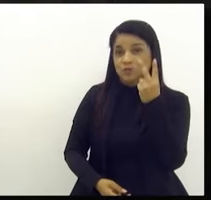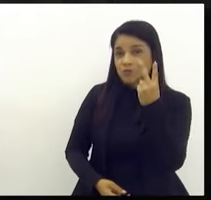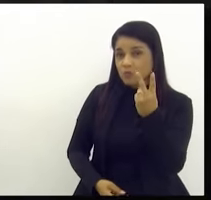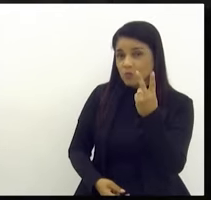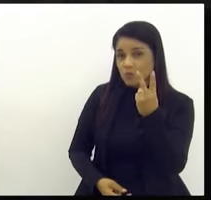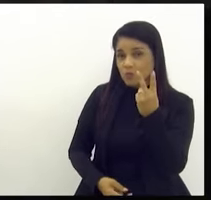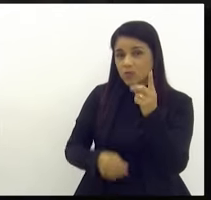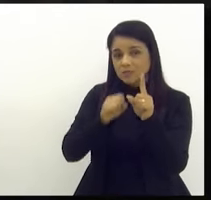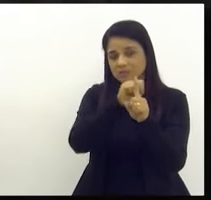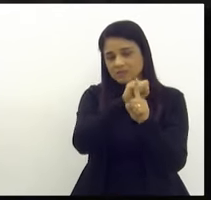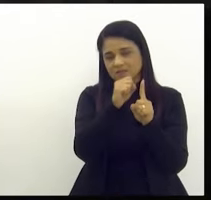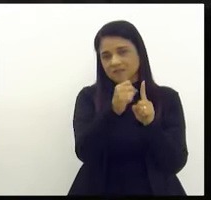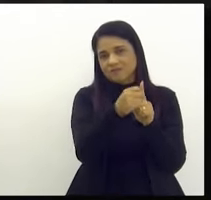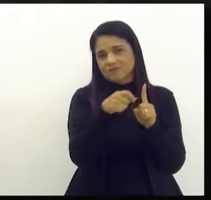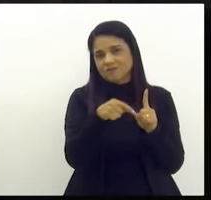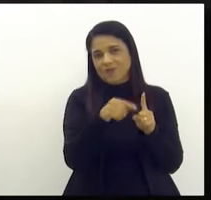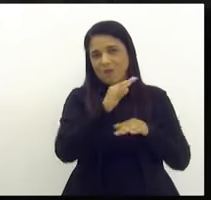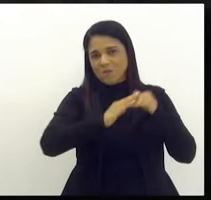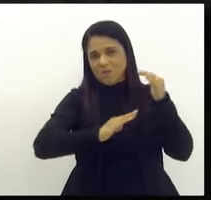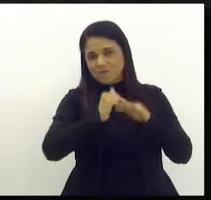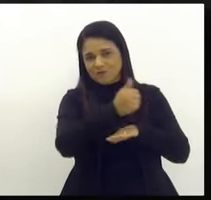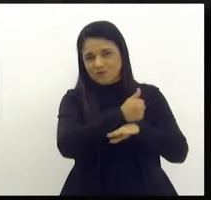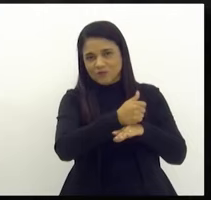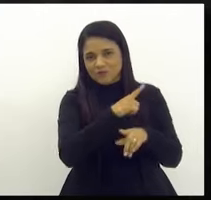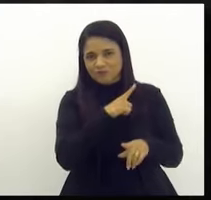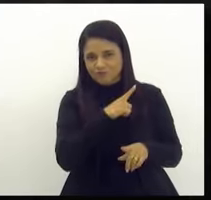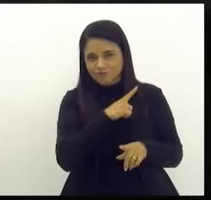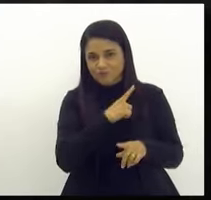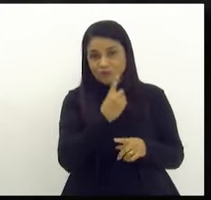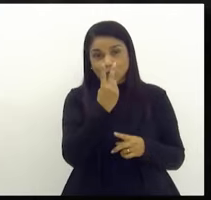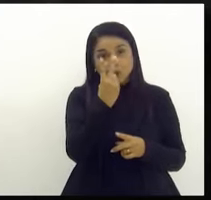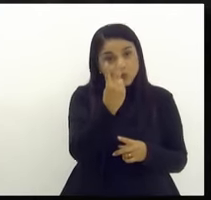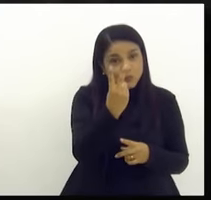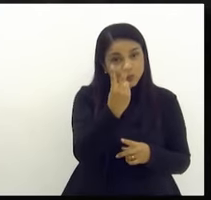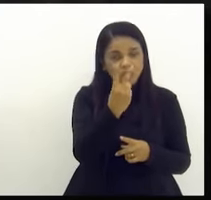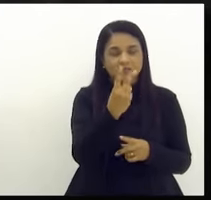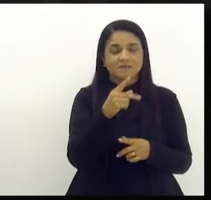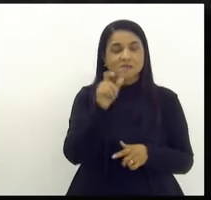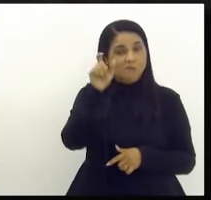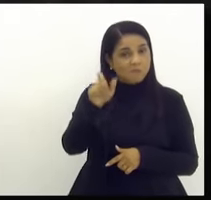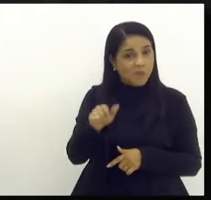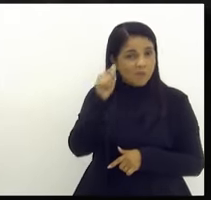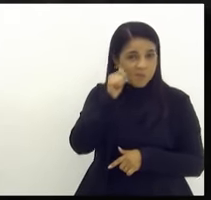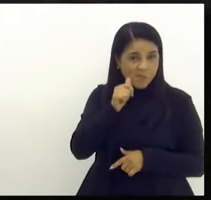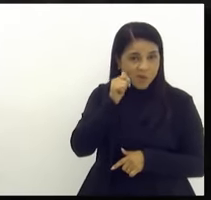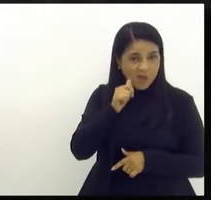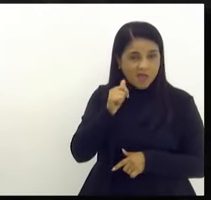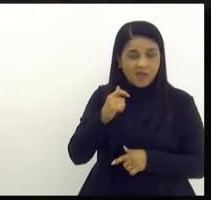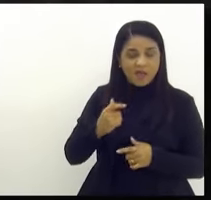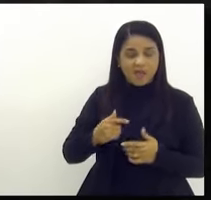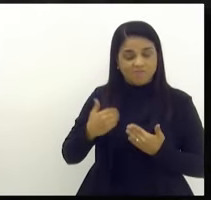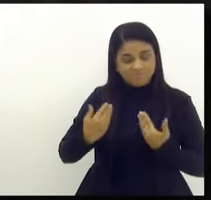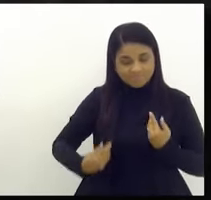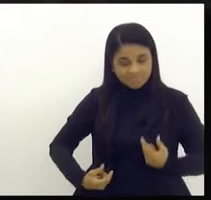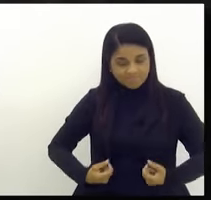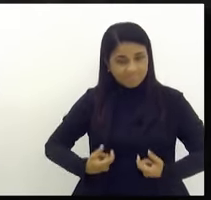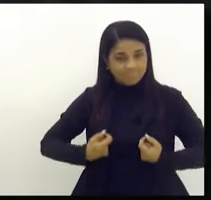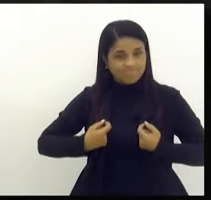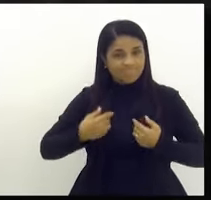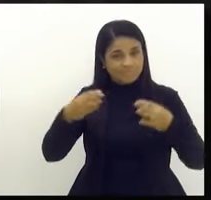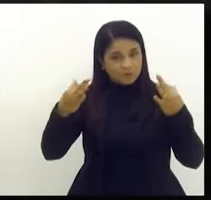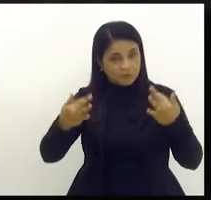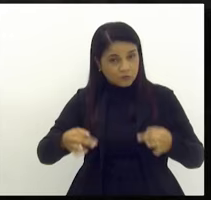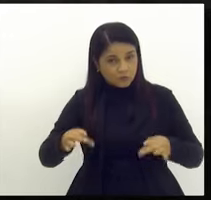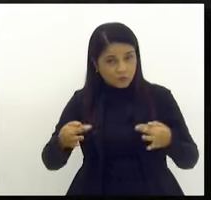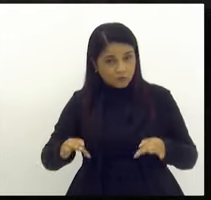assistentes sociais Olha isso imagin a mulher sofrendo processo de câncer tendo que entrar